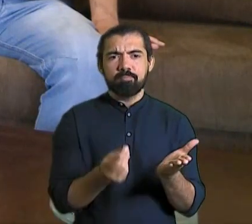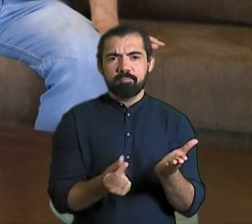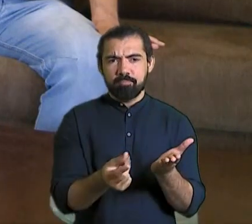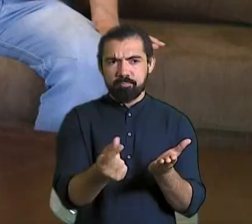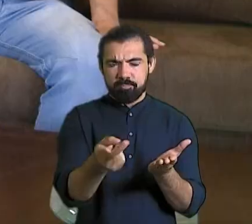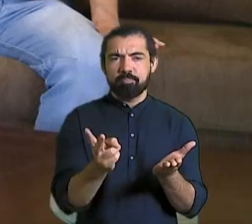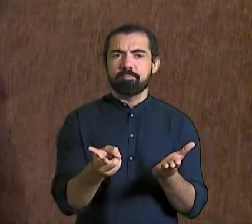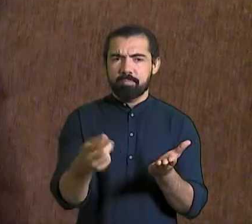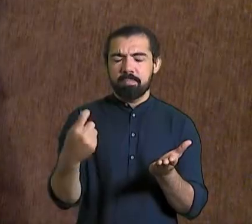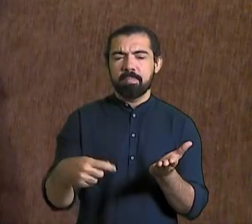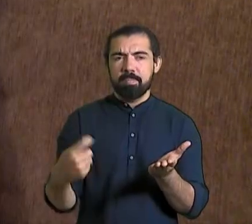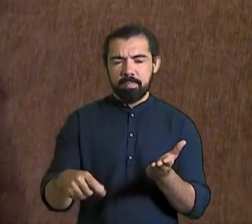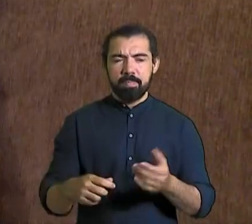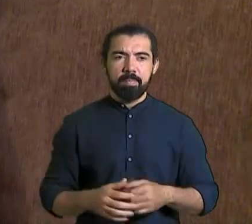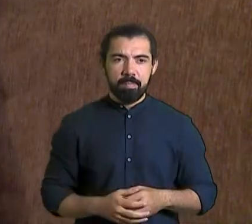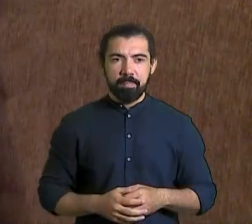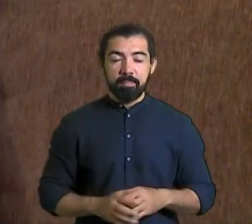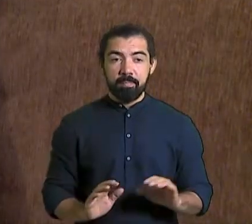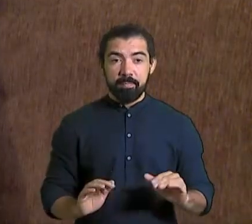e